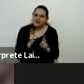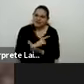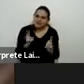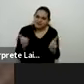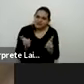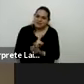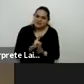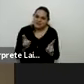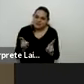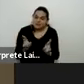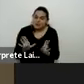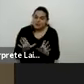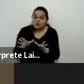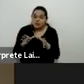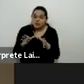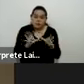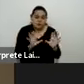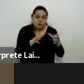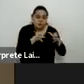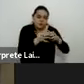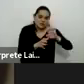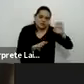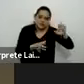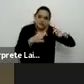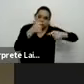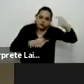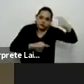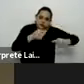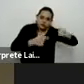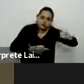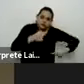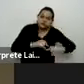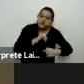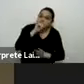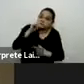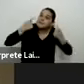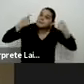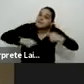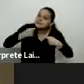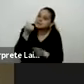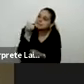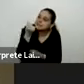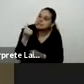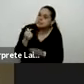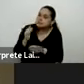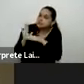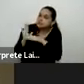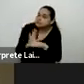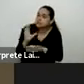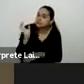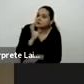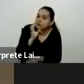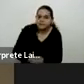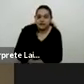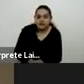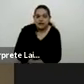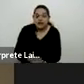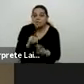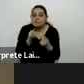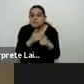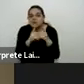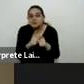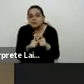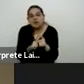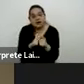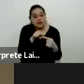A oposição de esquerda debate, denuncia, sensibiliza o Centrão, que provoca o governo